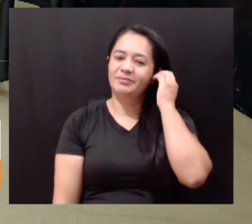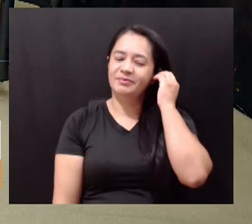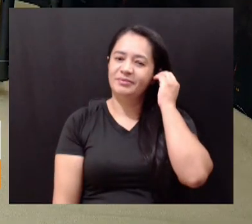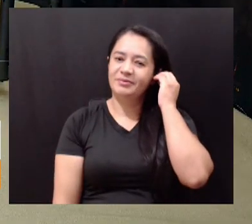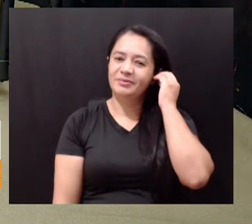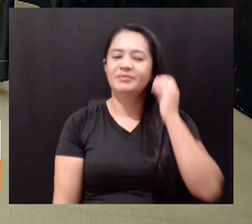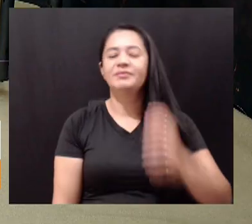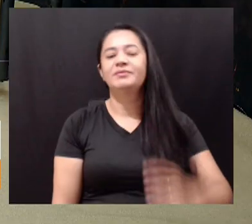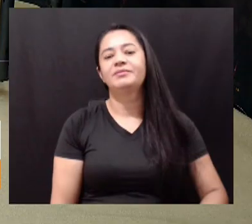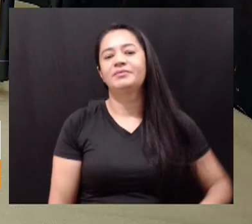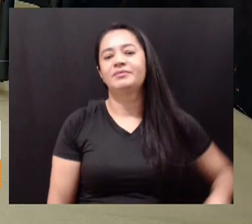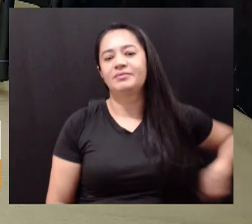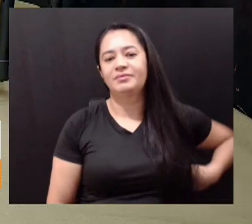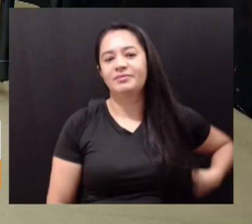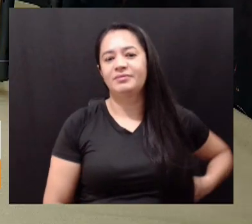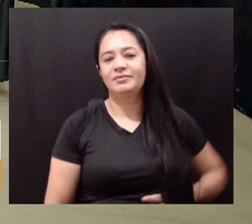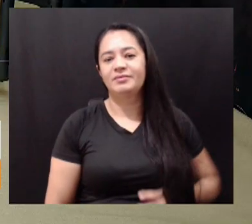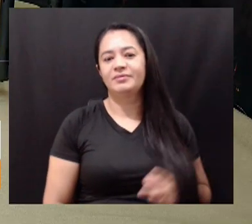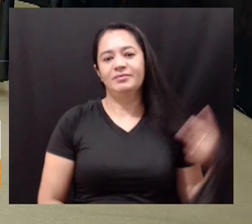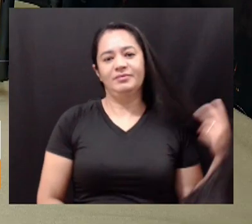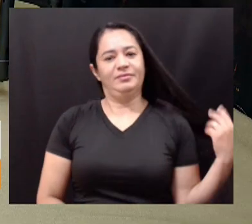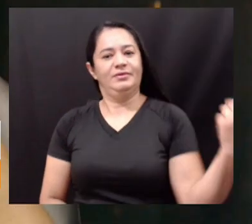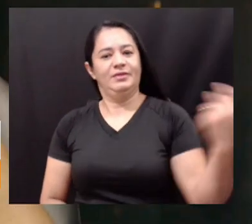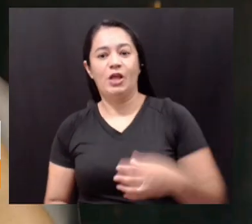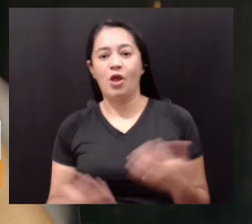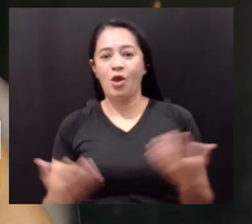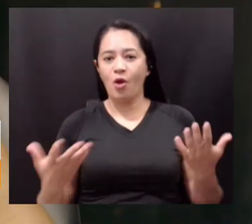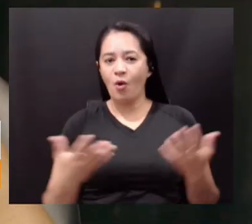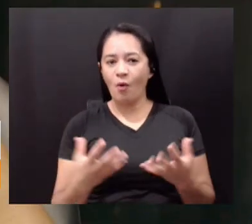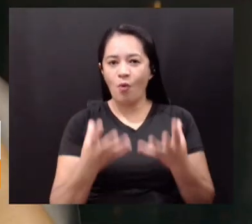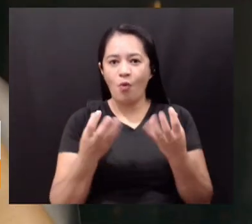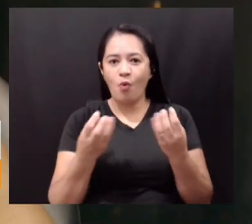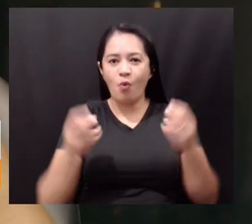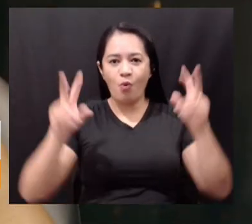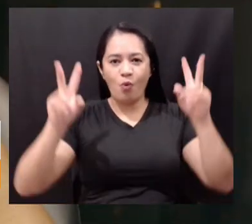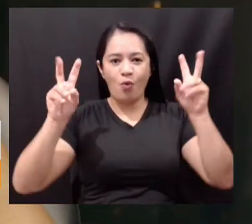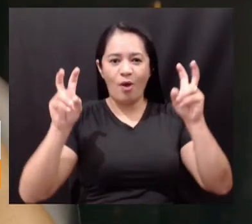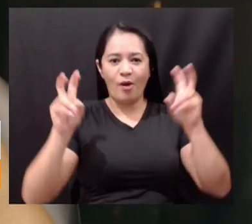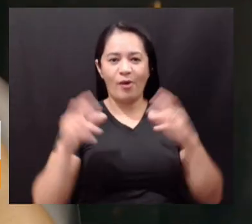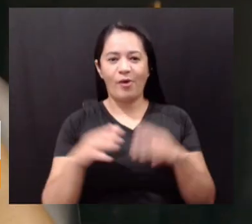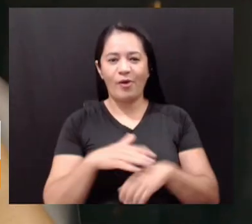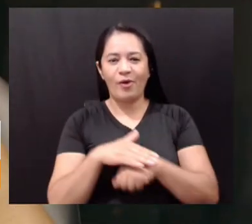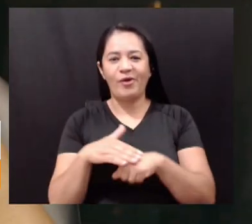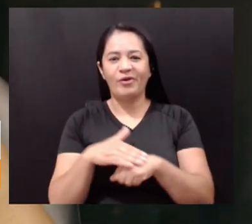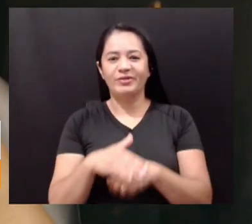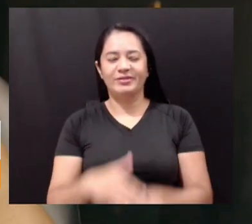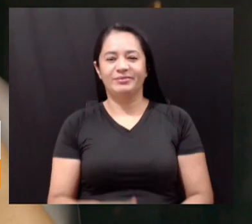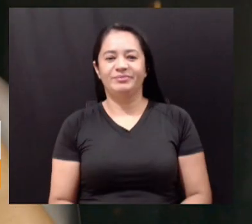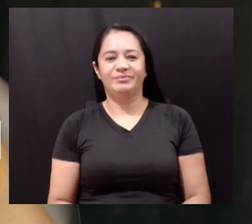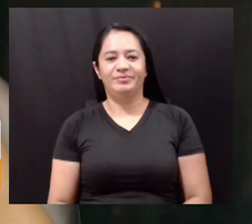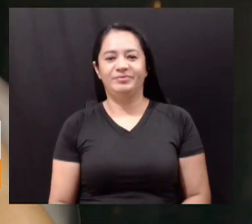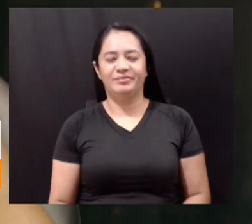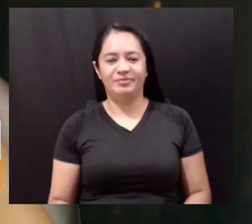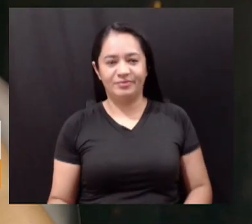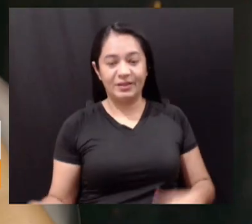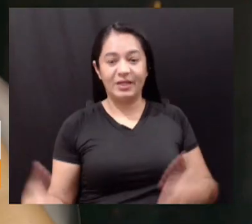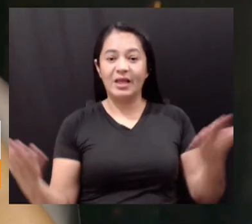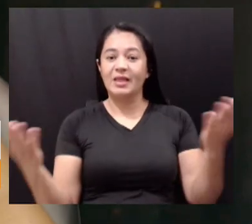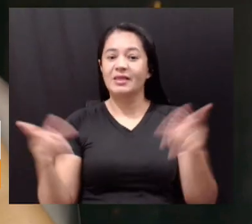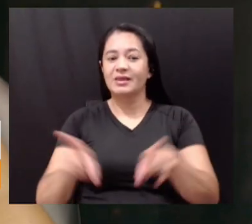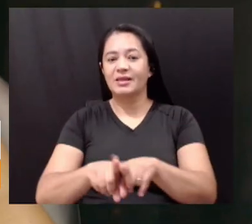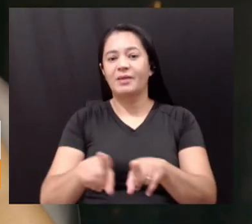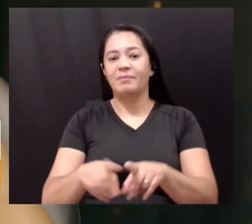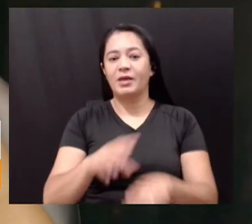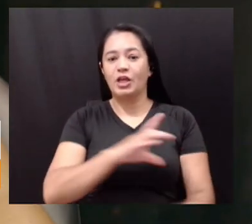tem bastante para conversar hoje, hein? Com Vamos lá. certeza. Vamos lá então. Com a gente também o diretor da Associação Brasileira de